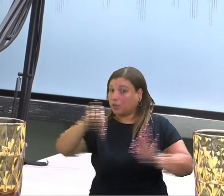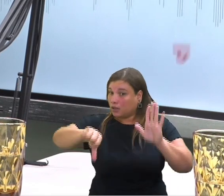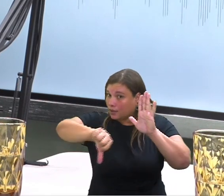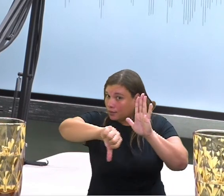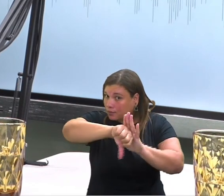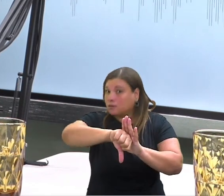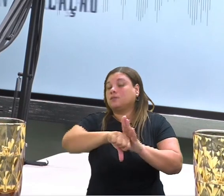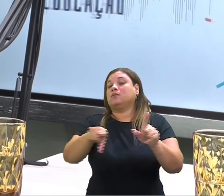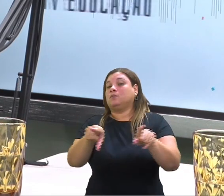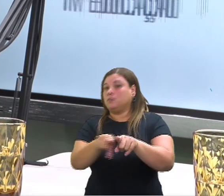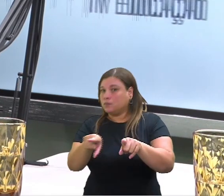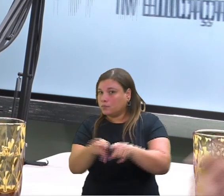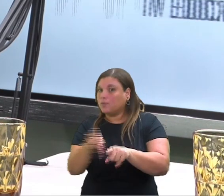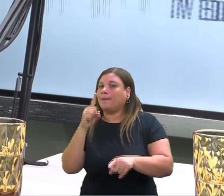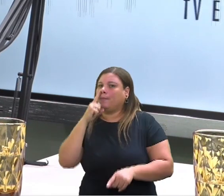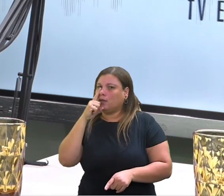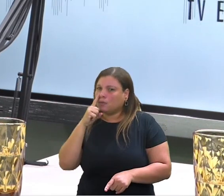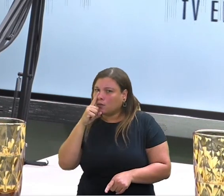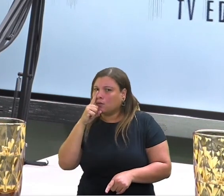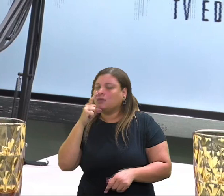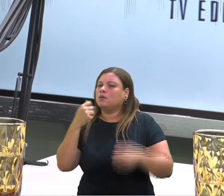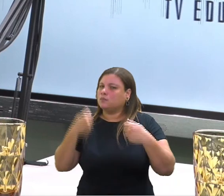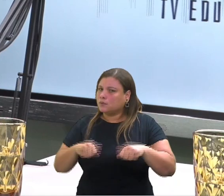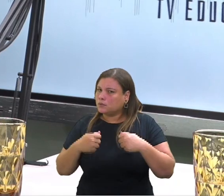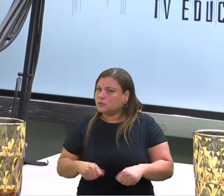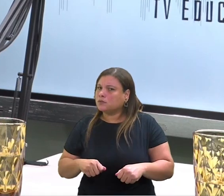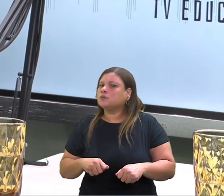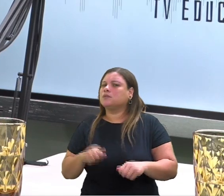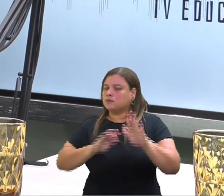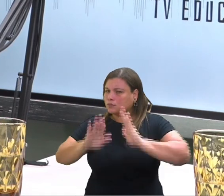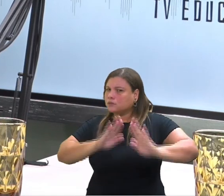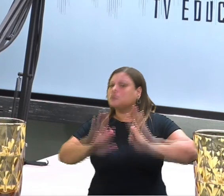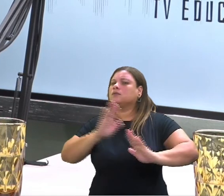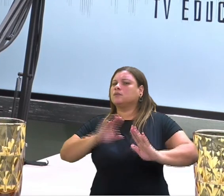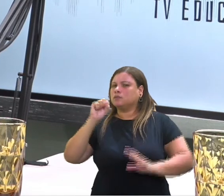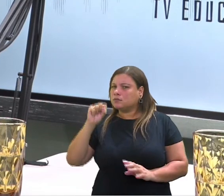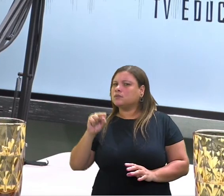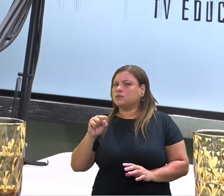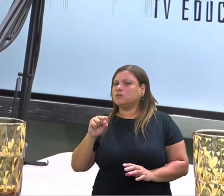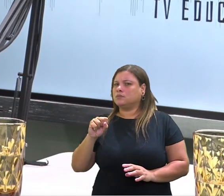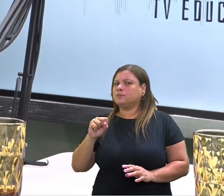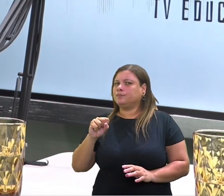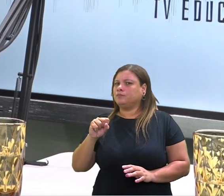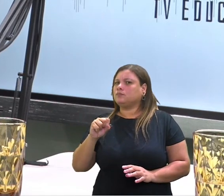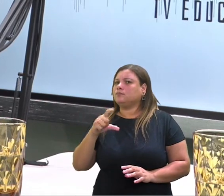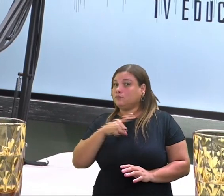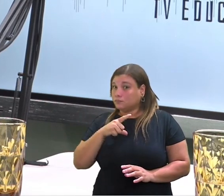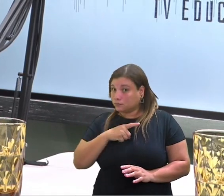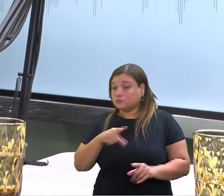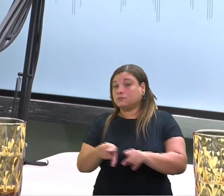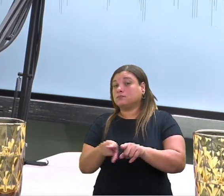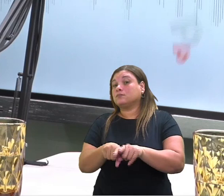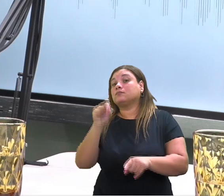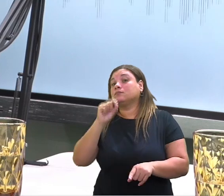mais complicado, mas existem as maneiras de detectar sim quem foi. Grupos de WhatsApp, tem como detectar quem